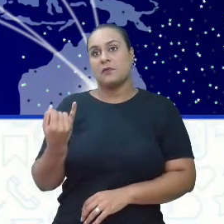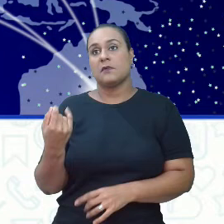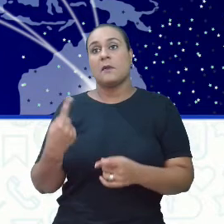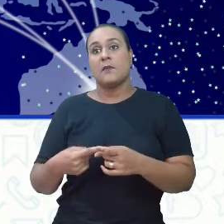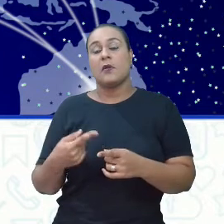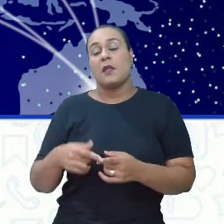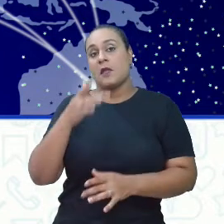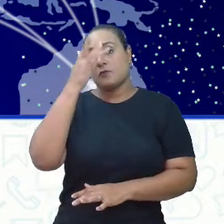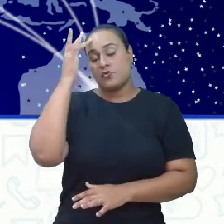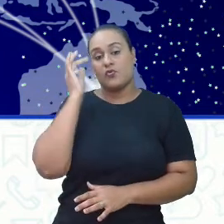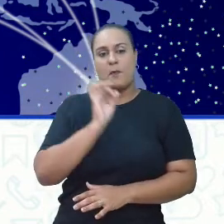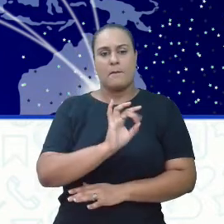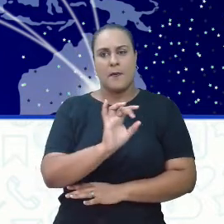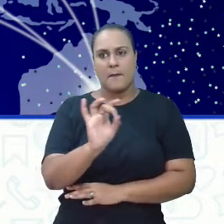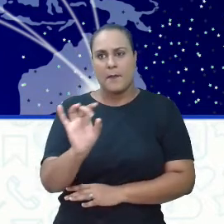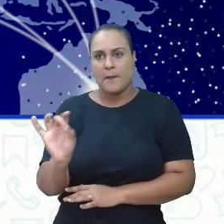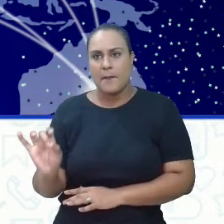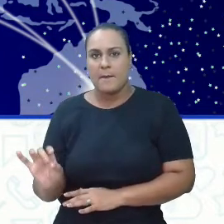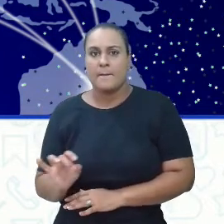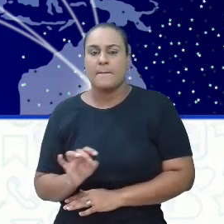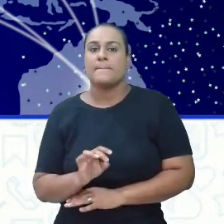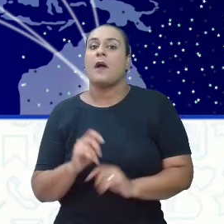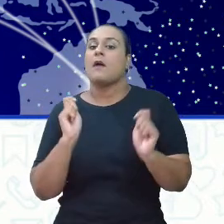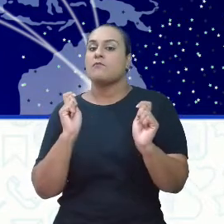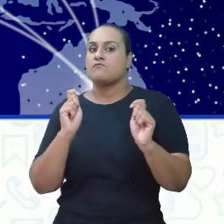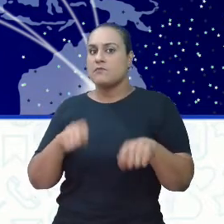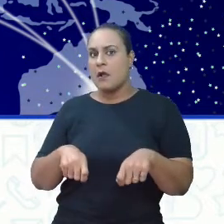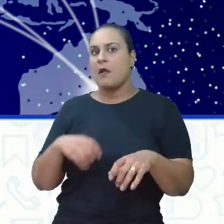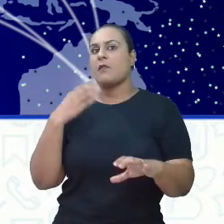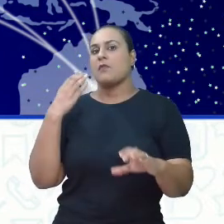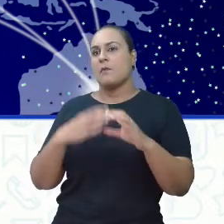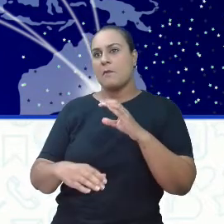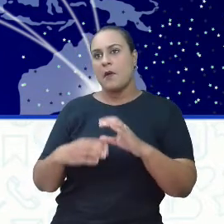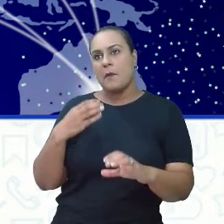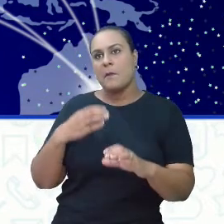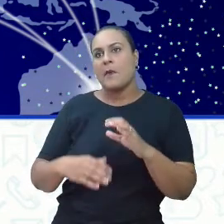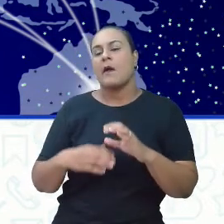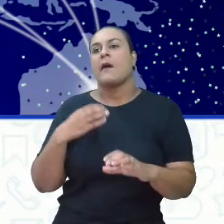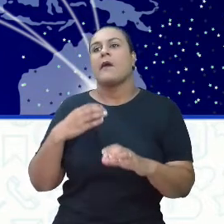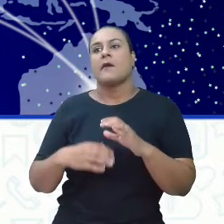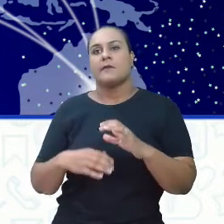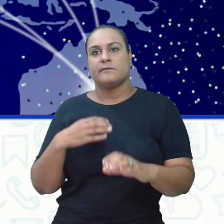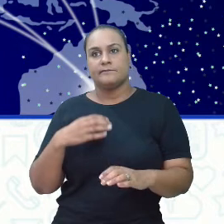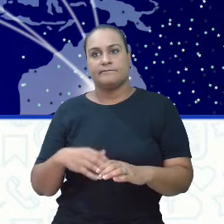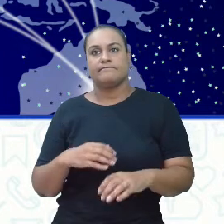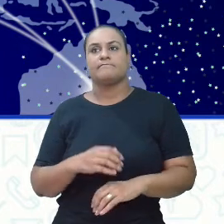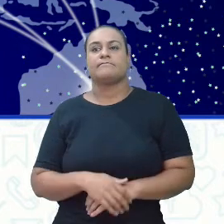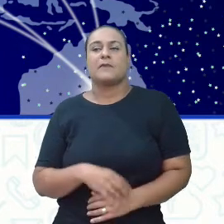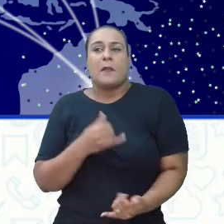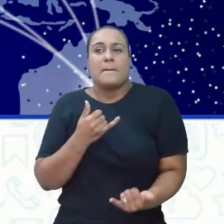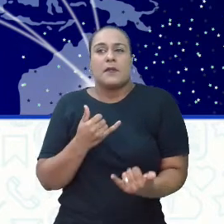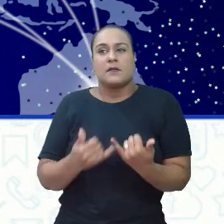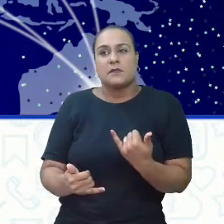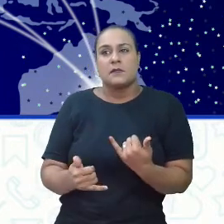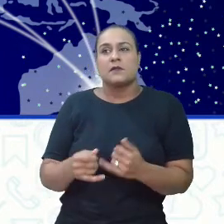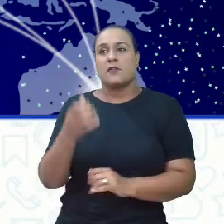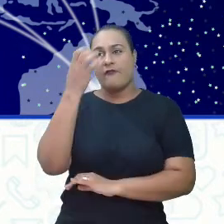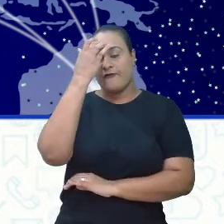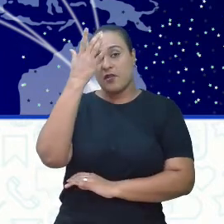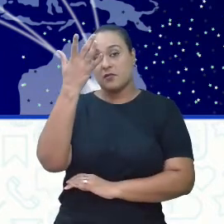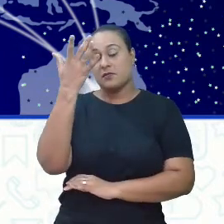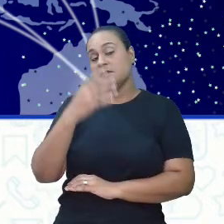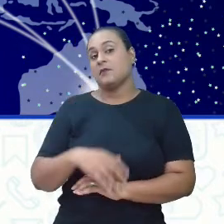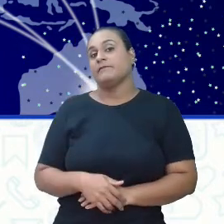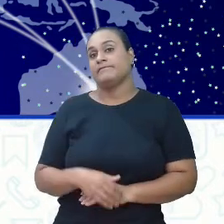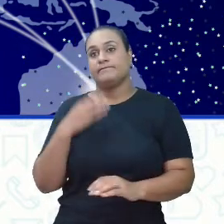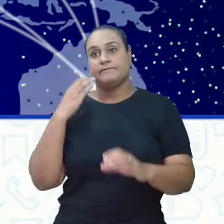diferentes regiões geográficas e espaciais possam conseguir chegar a um valor semântico e gráfico semelhantes, a fim de facilitar a comunicação